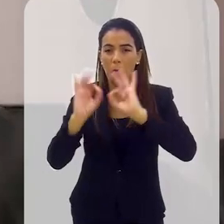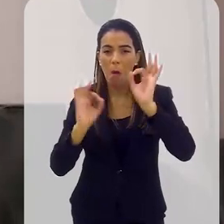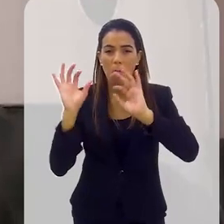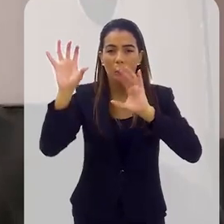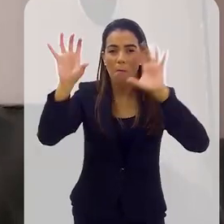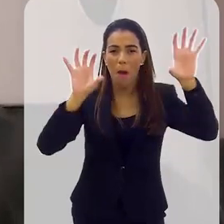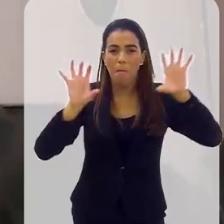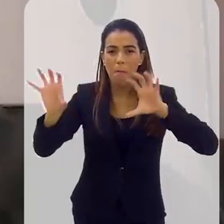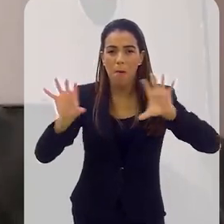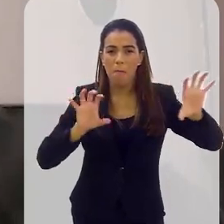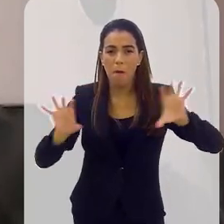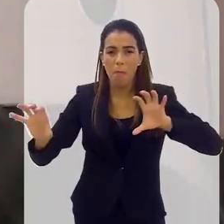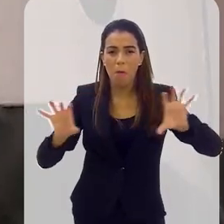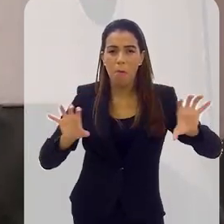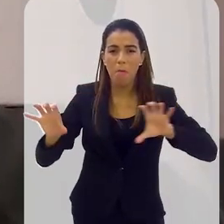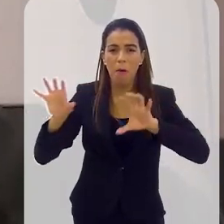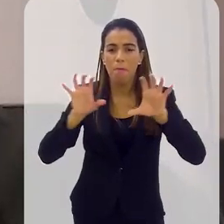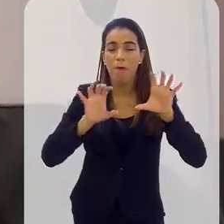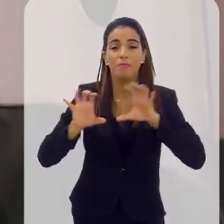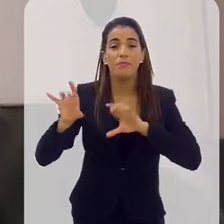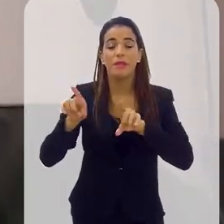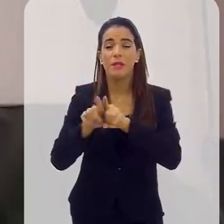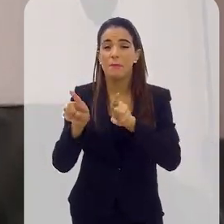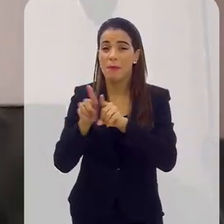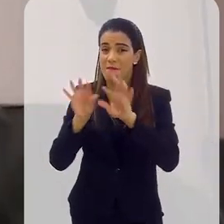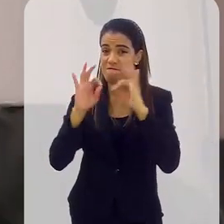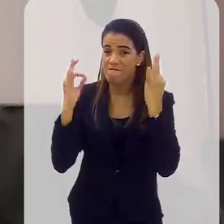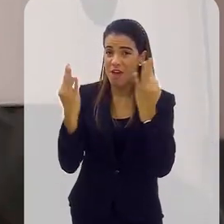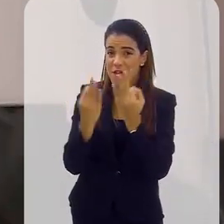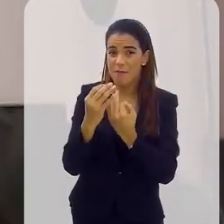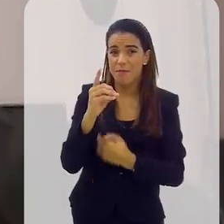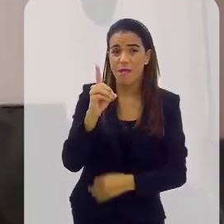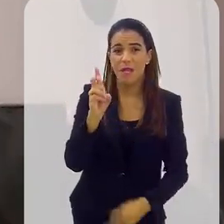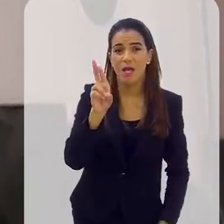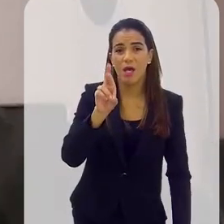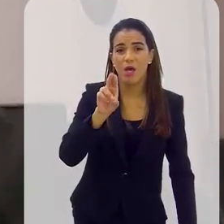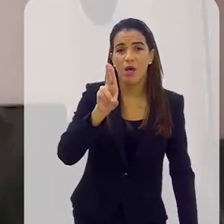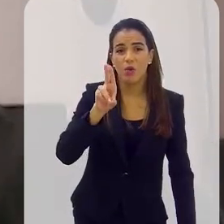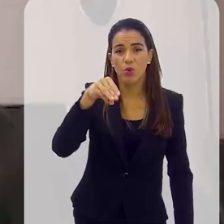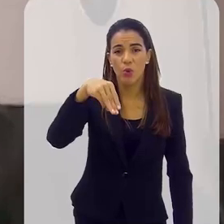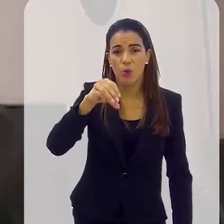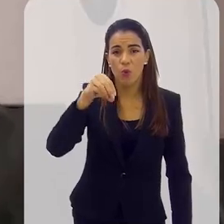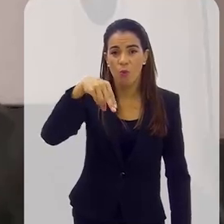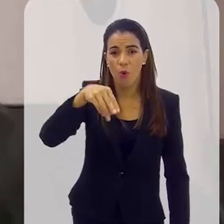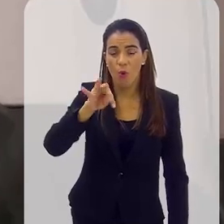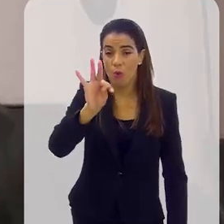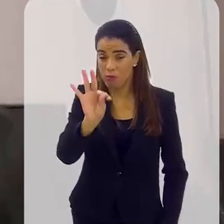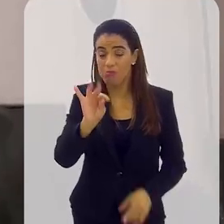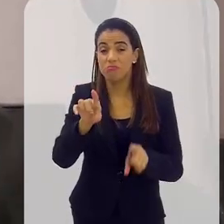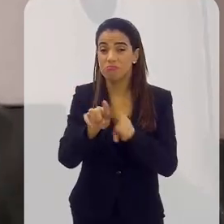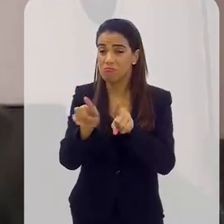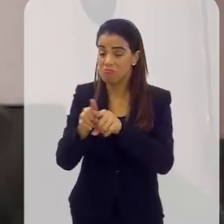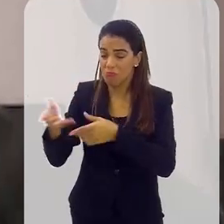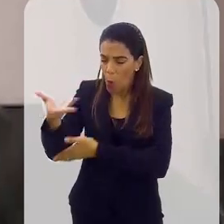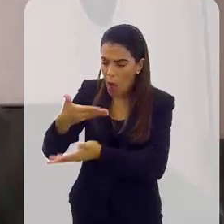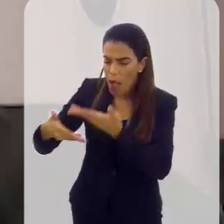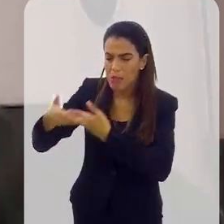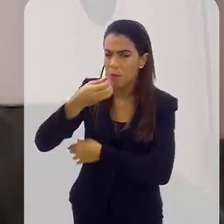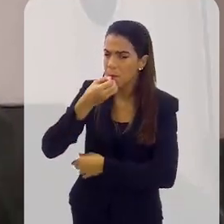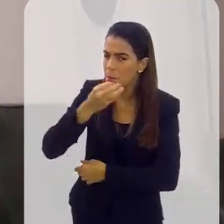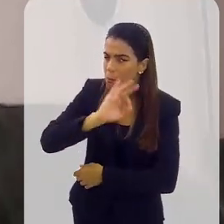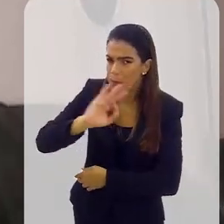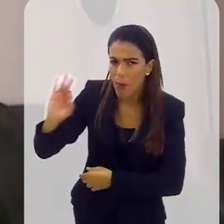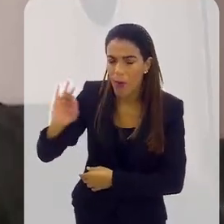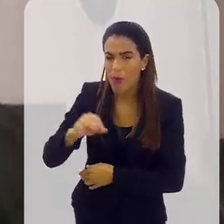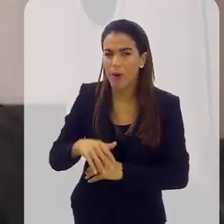guardo excelente lembrança, né? Da família Drummond também, o Luizinho Drummond, e a família toda, eu tive uma relação com